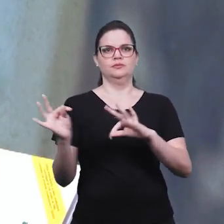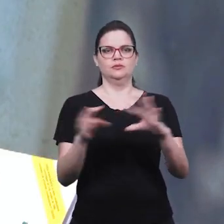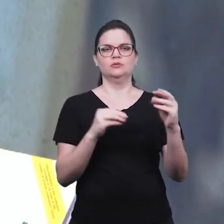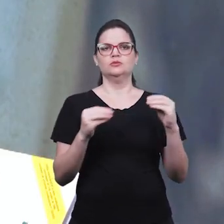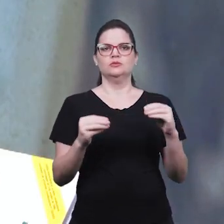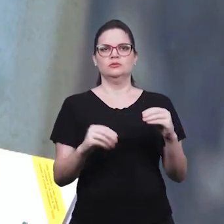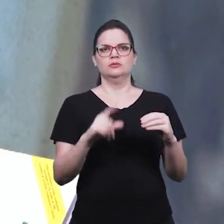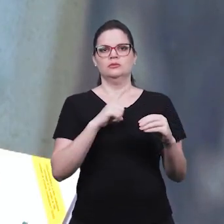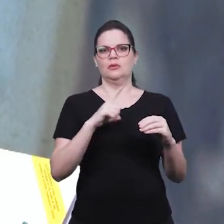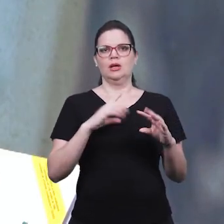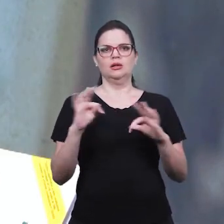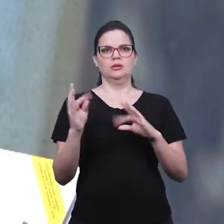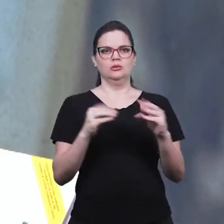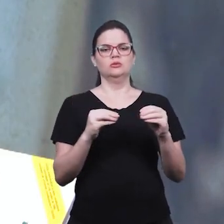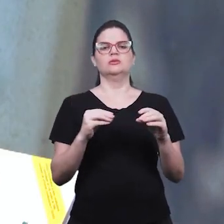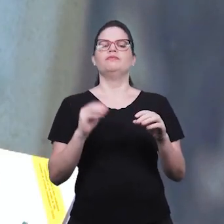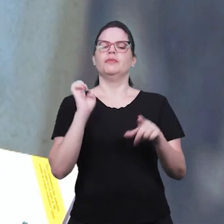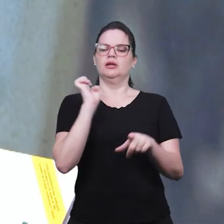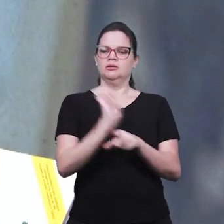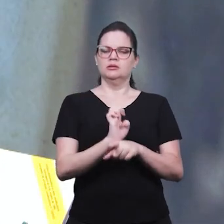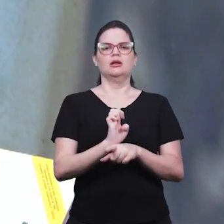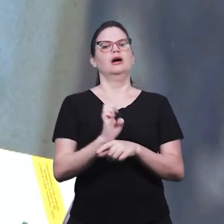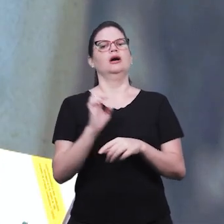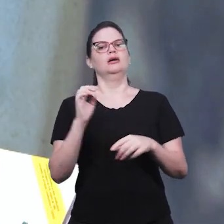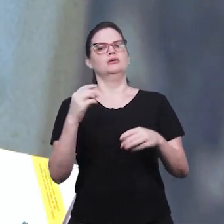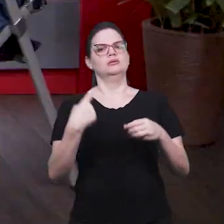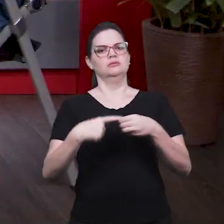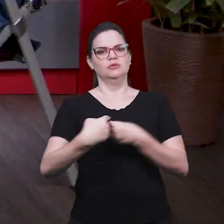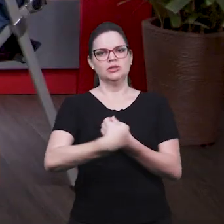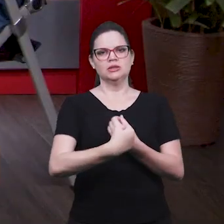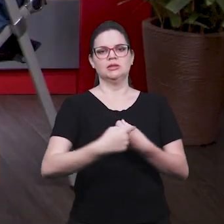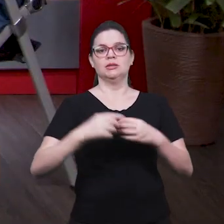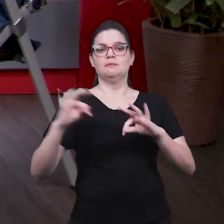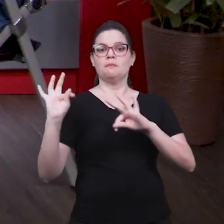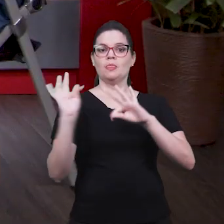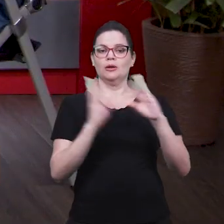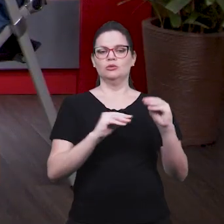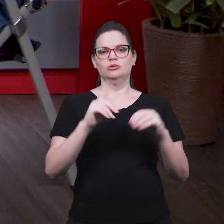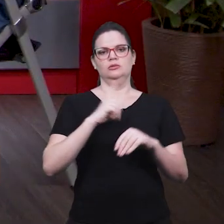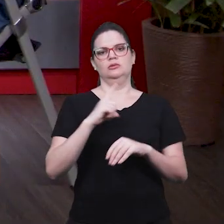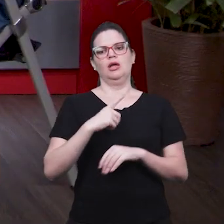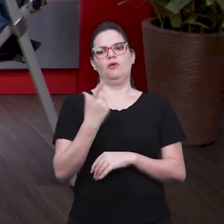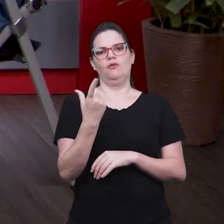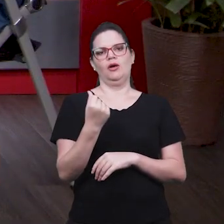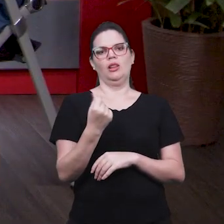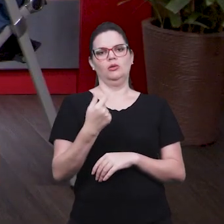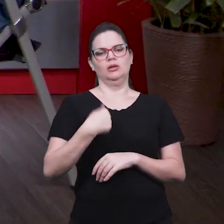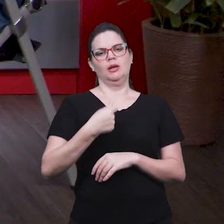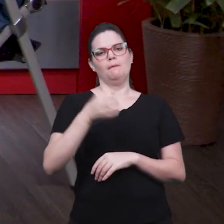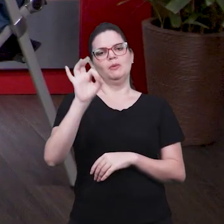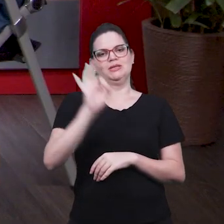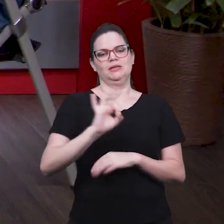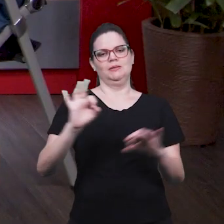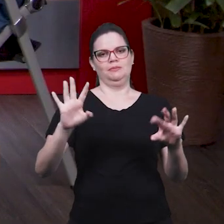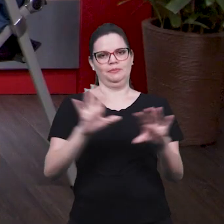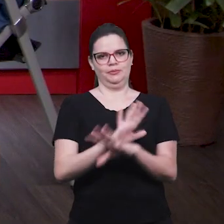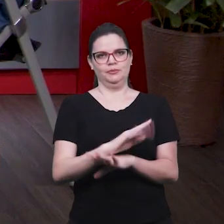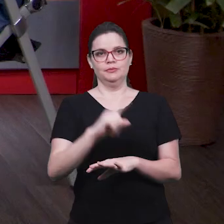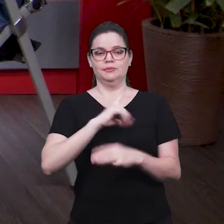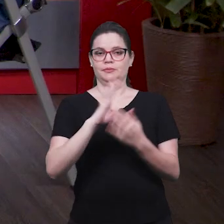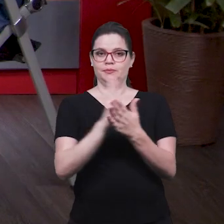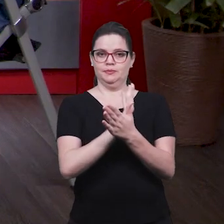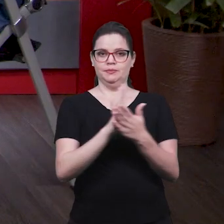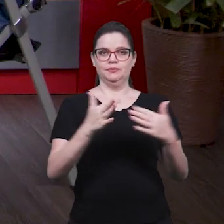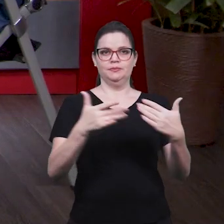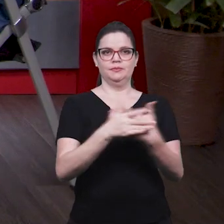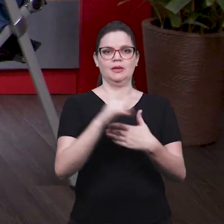os entes, a União, os estados, isso aí, e os municípios também. E existem alguns municípios